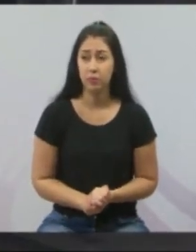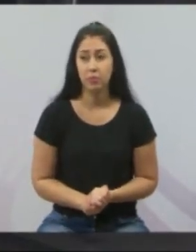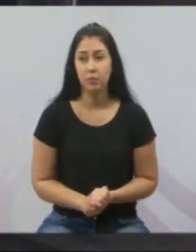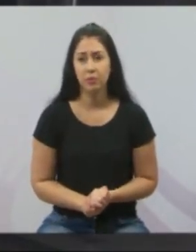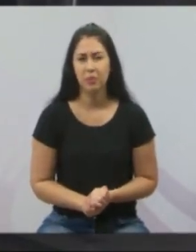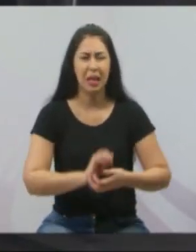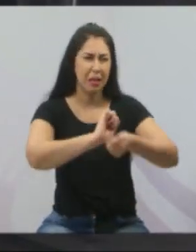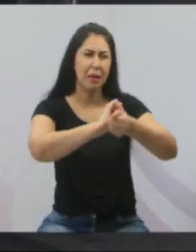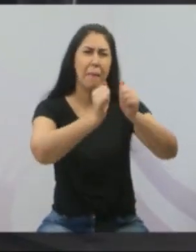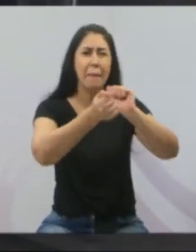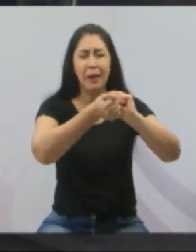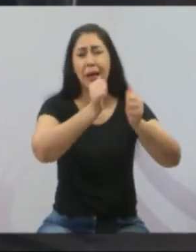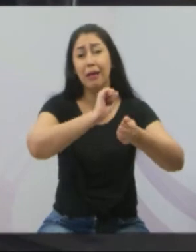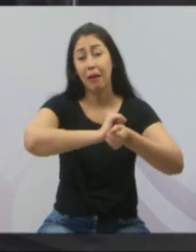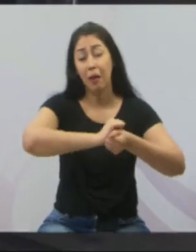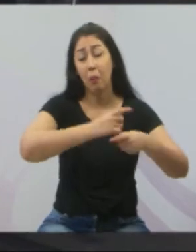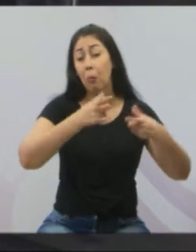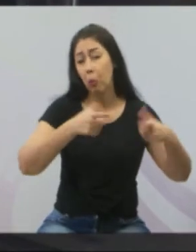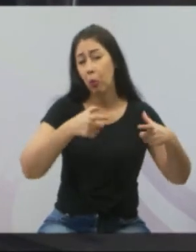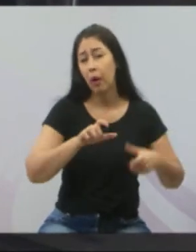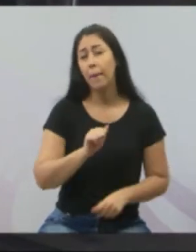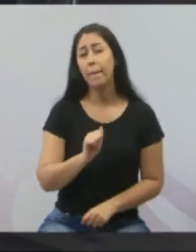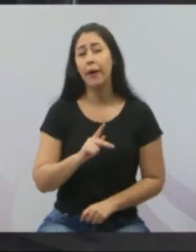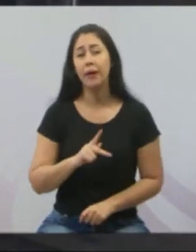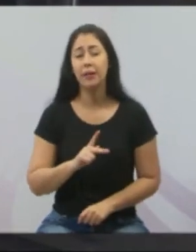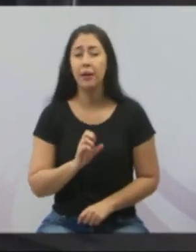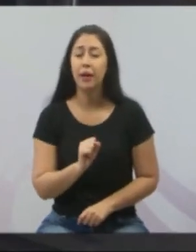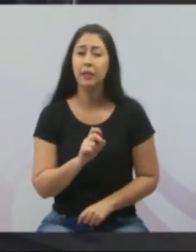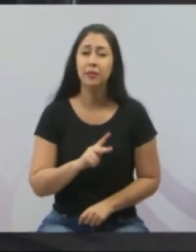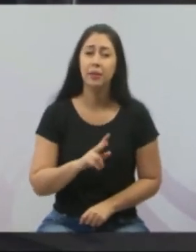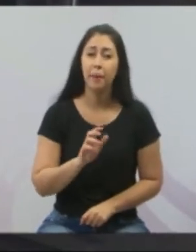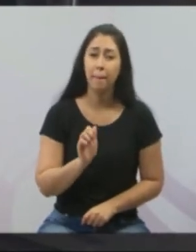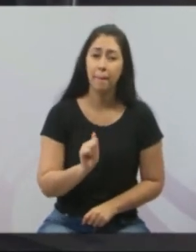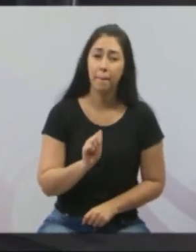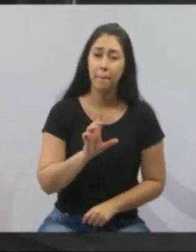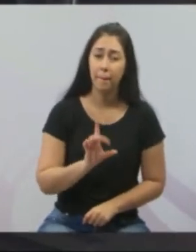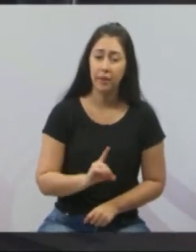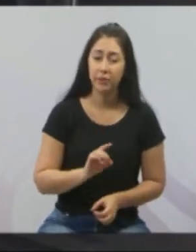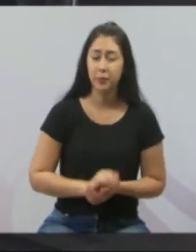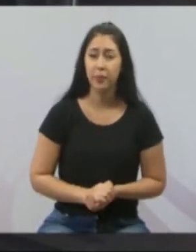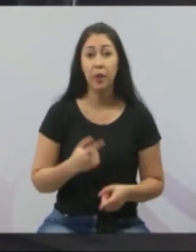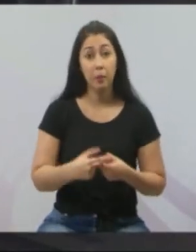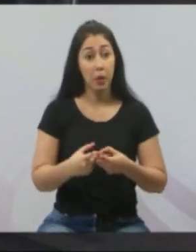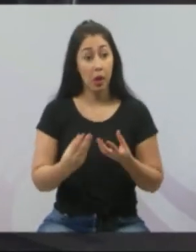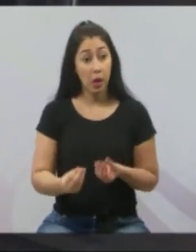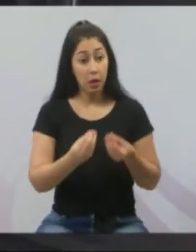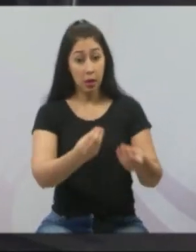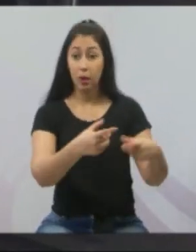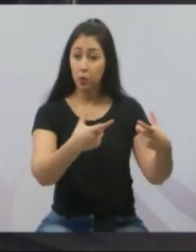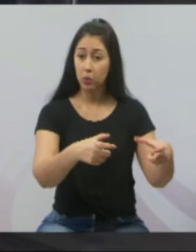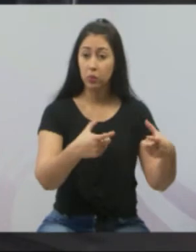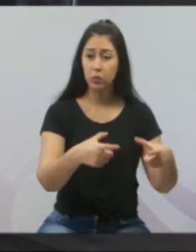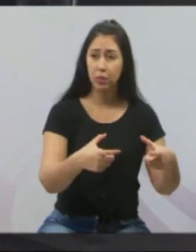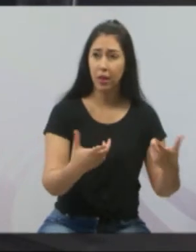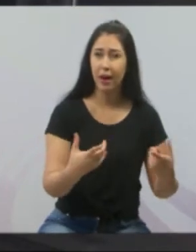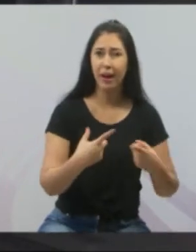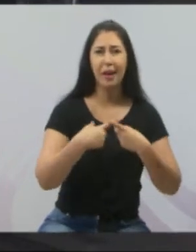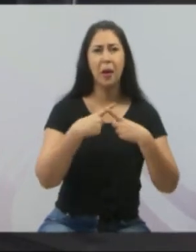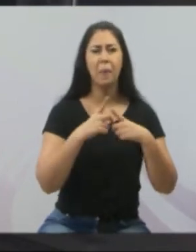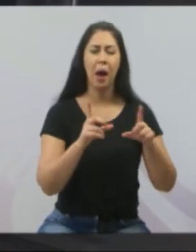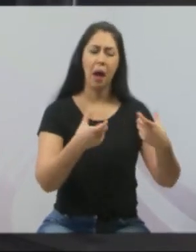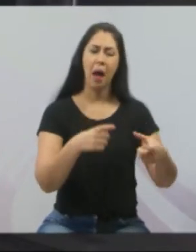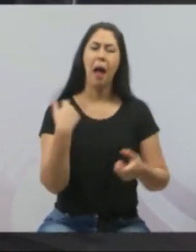solicitado votação. Senhor presidente, parece uma coisa pequena, mas é uma coisa que pode até ceifar a vida de algumas pessoas que